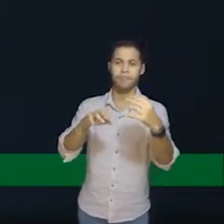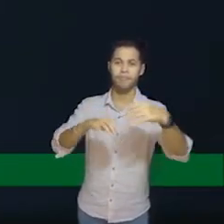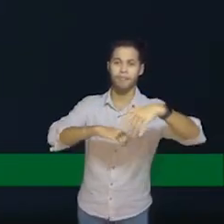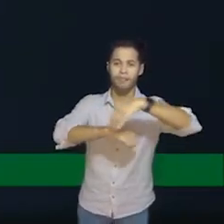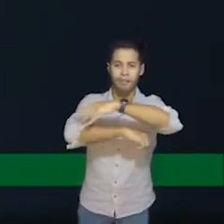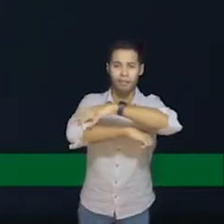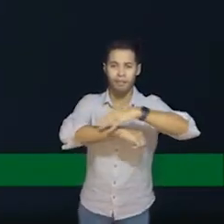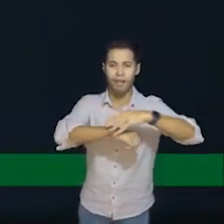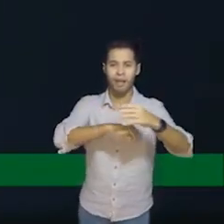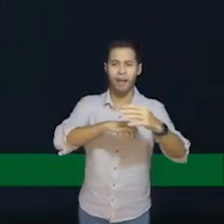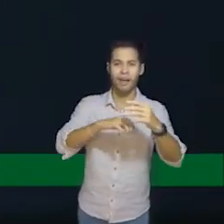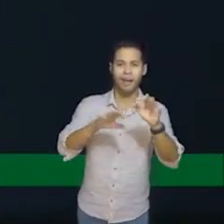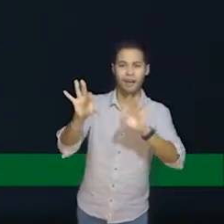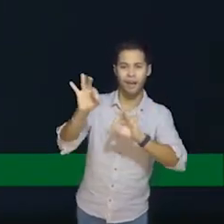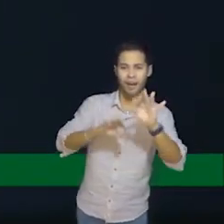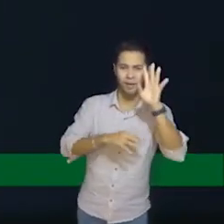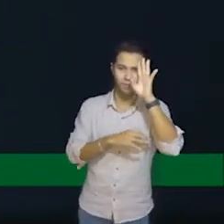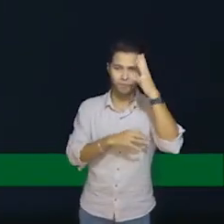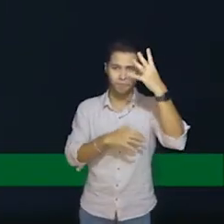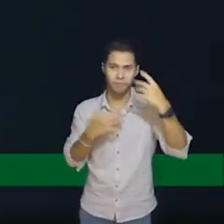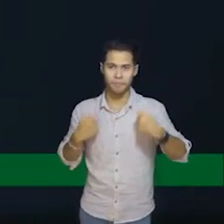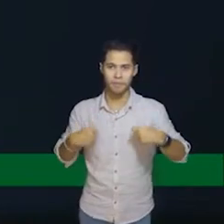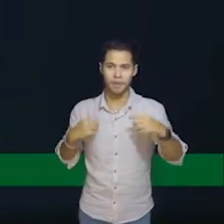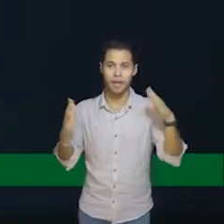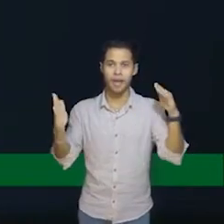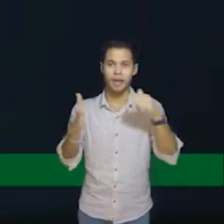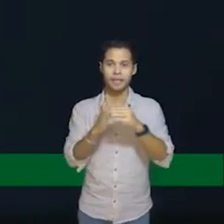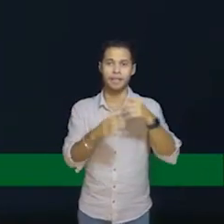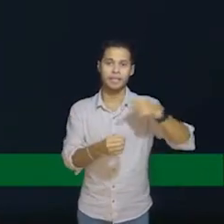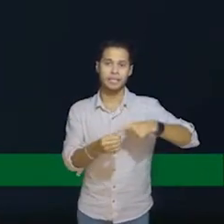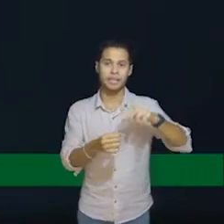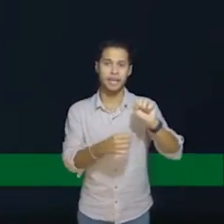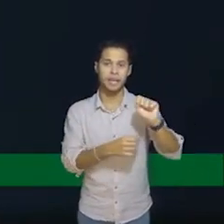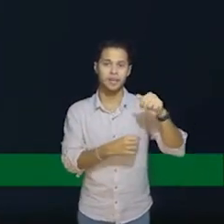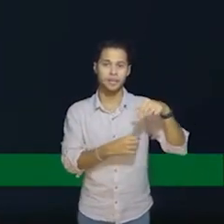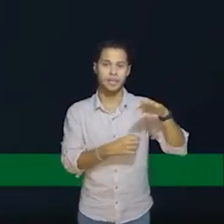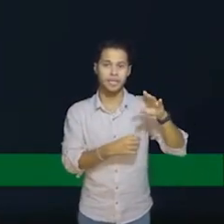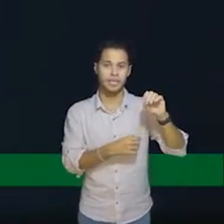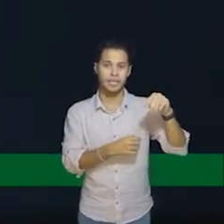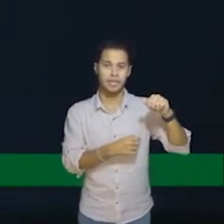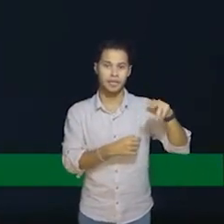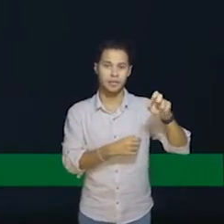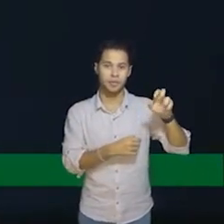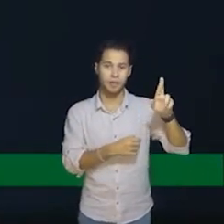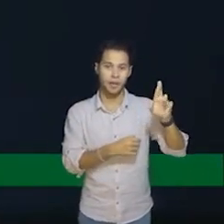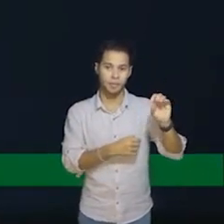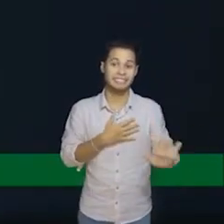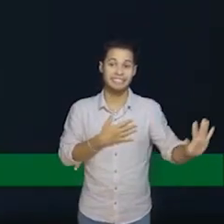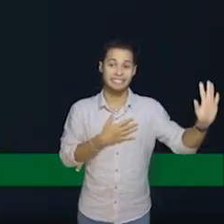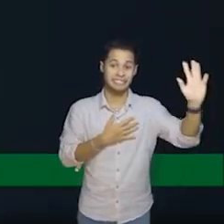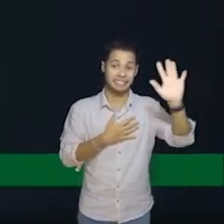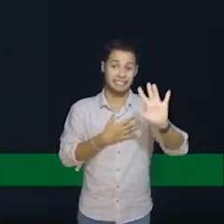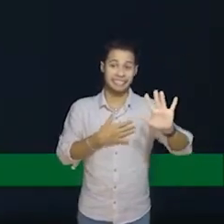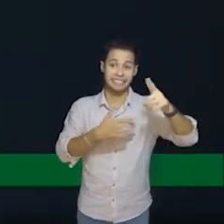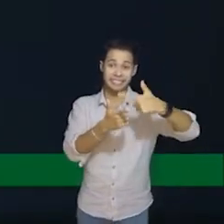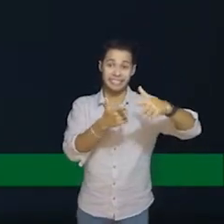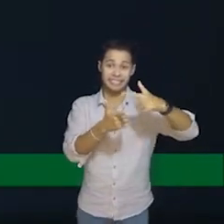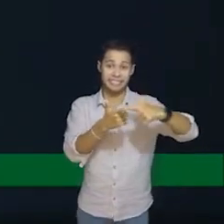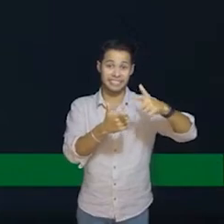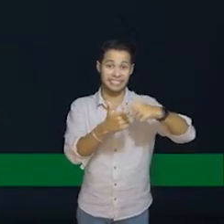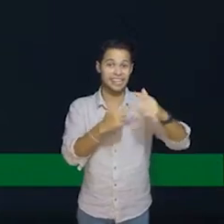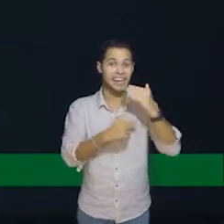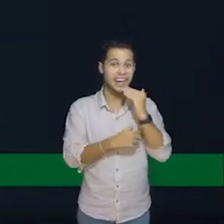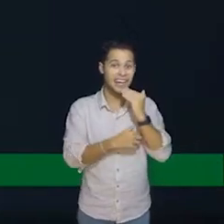Lages-Floripa vice-versa, até Santa Maria da Imperatriz, ou seja, até o contorno de Florianópolis, BR-101. não